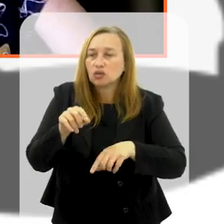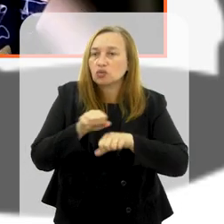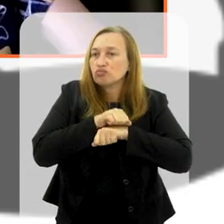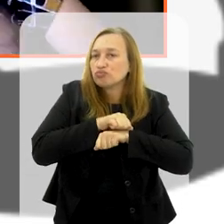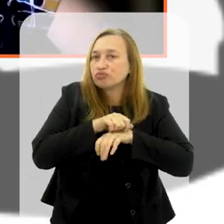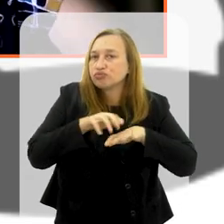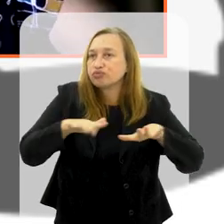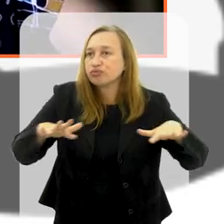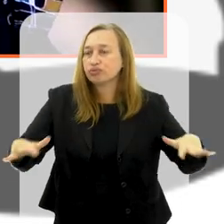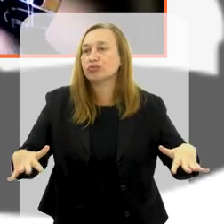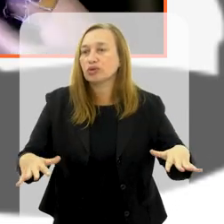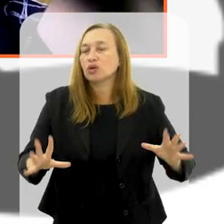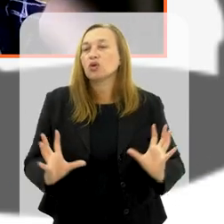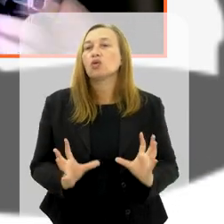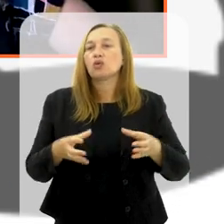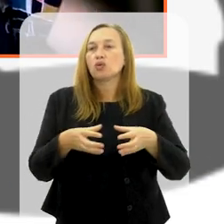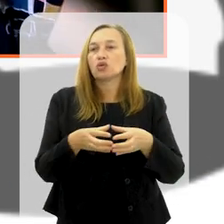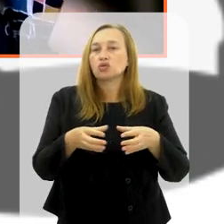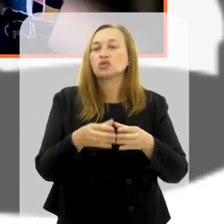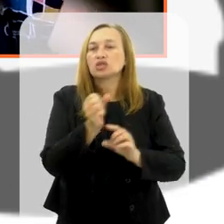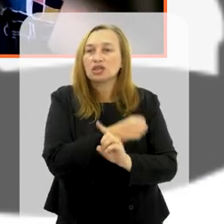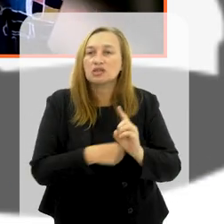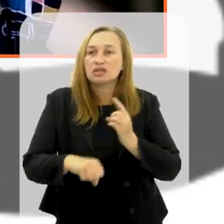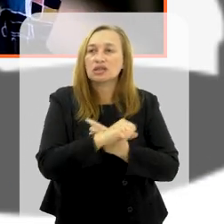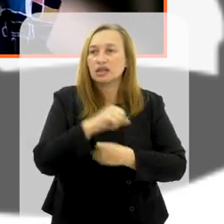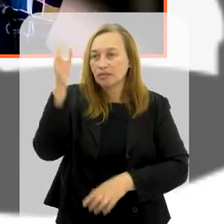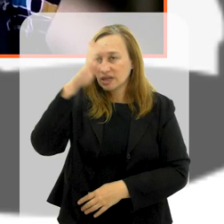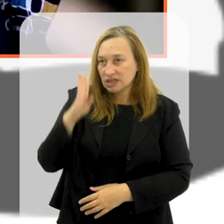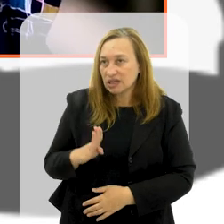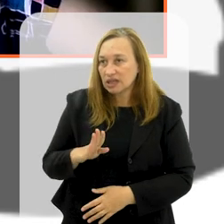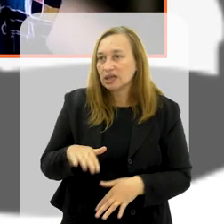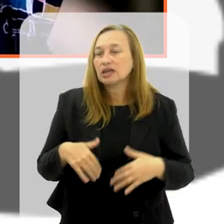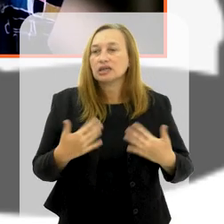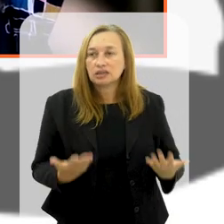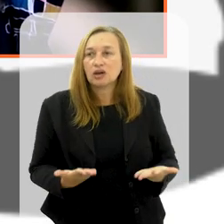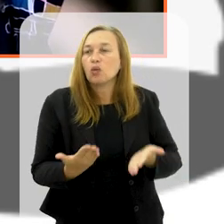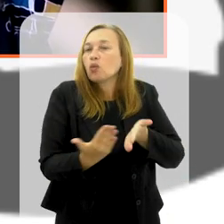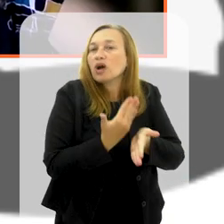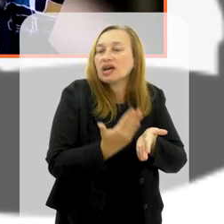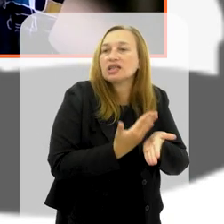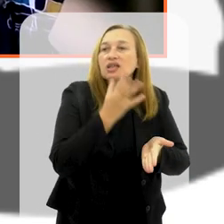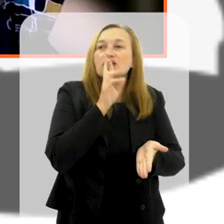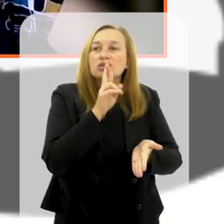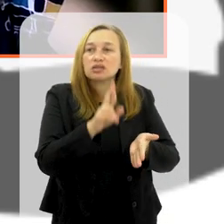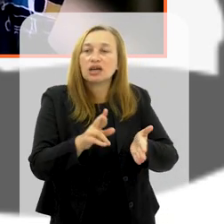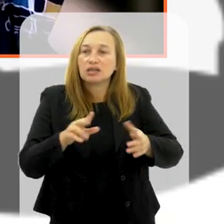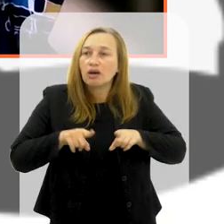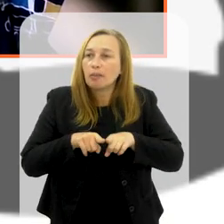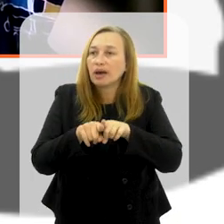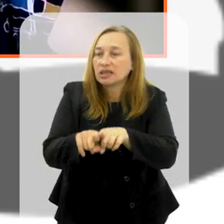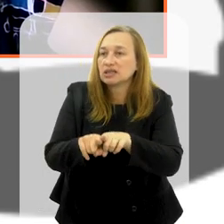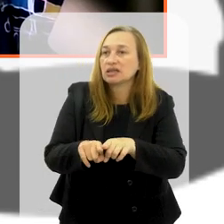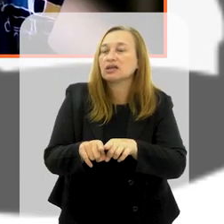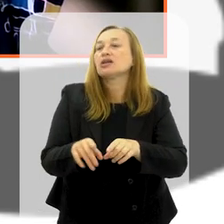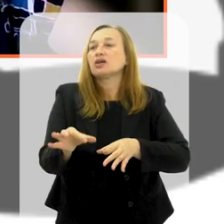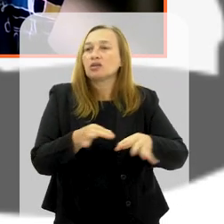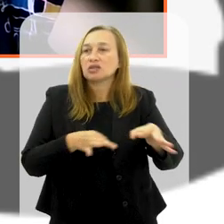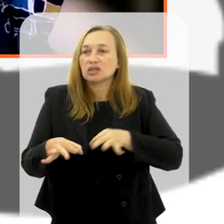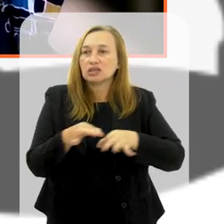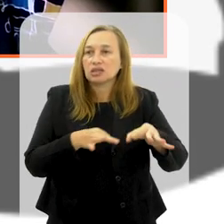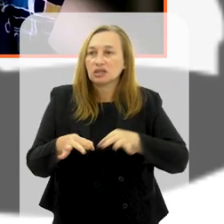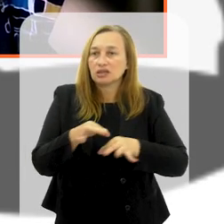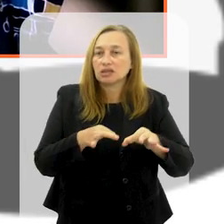ampla divulgação para o conjunto da sociedade brasileira. Né? Então, o caderno é resultado dessa parceria com